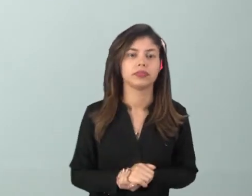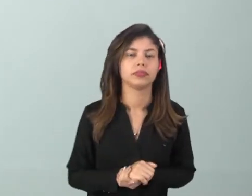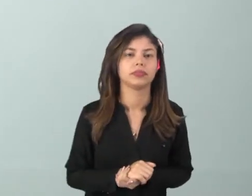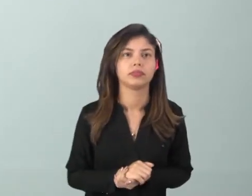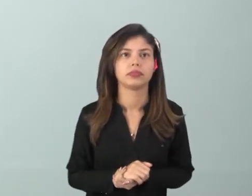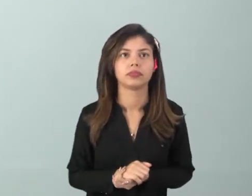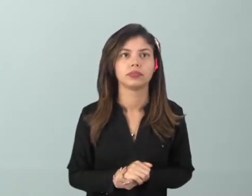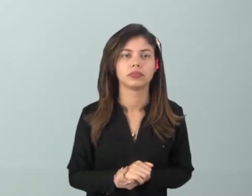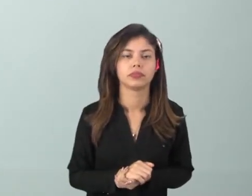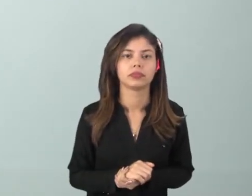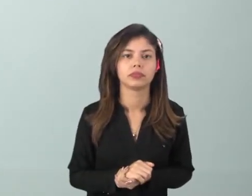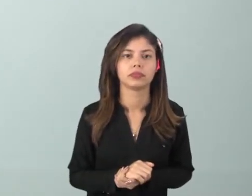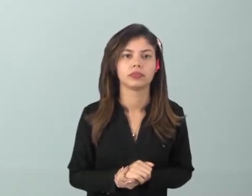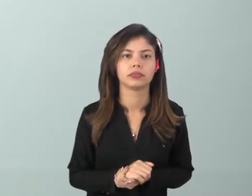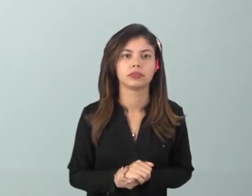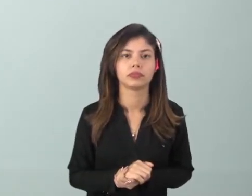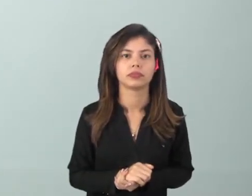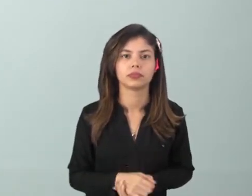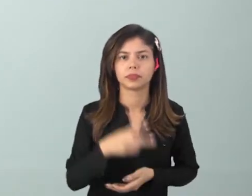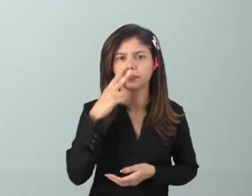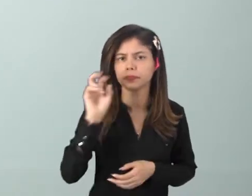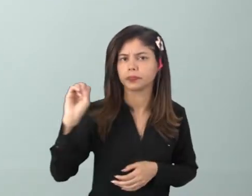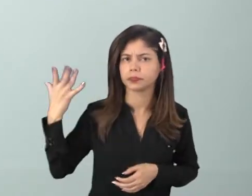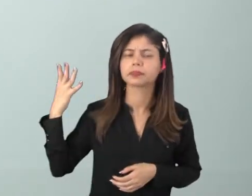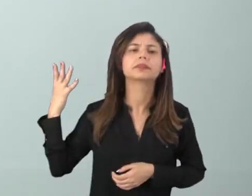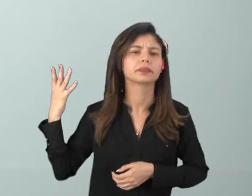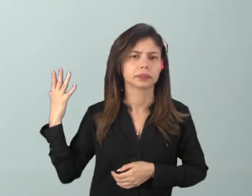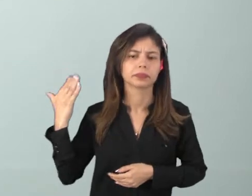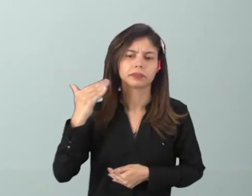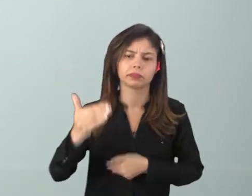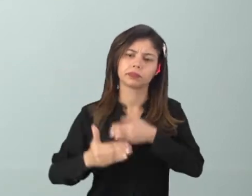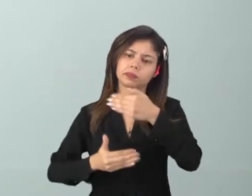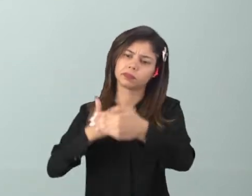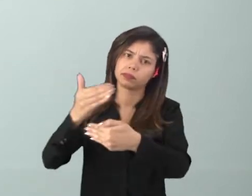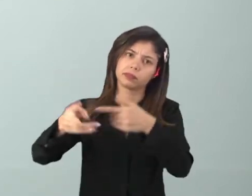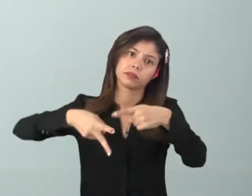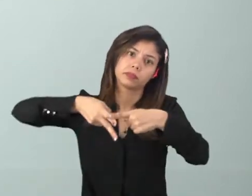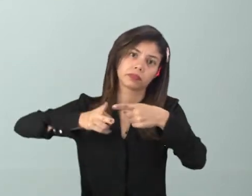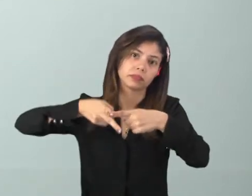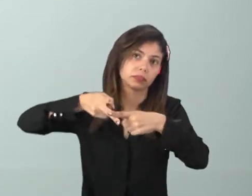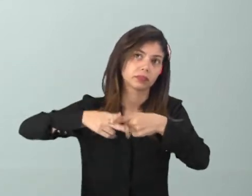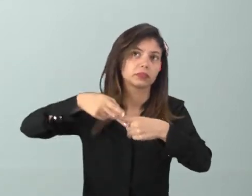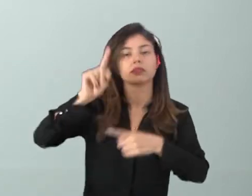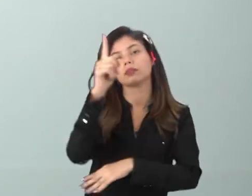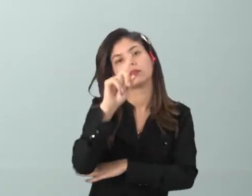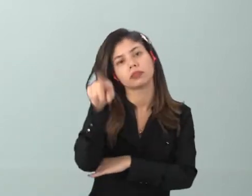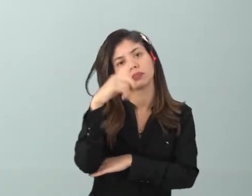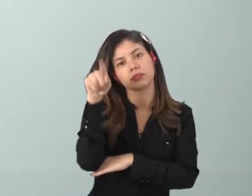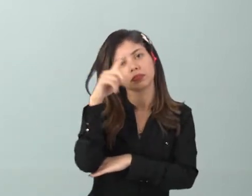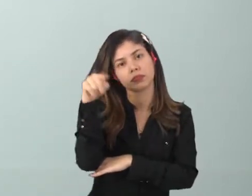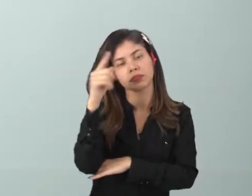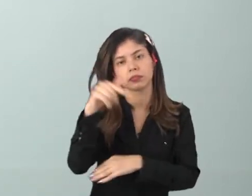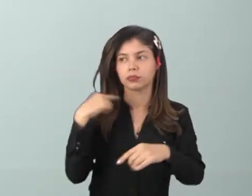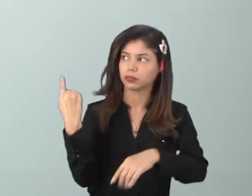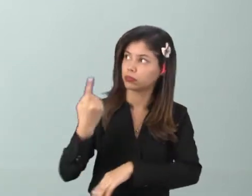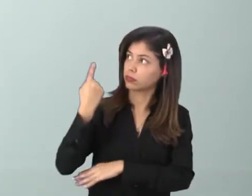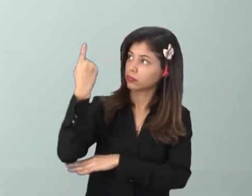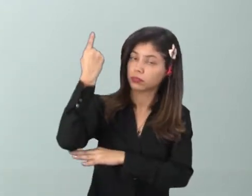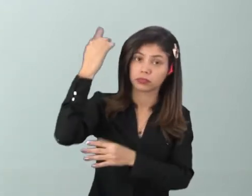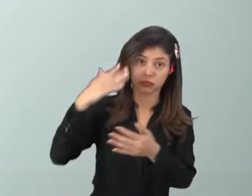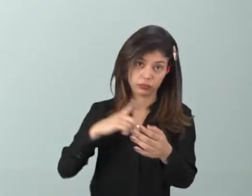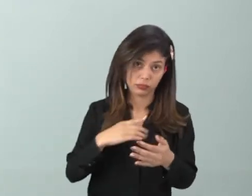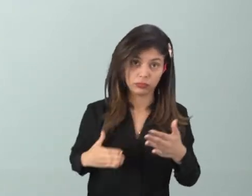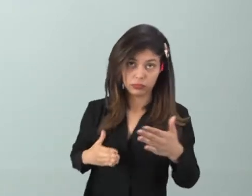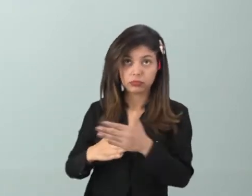tá? O que acontece é que durante a instalação dessas torres, porque são torres muito altas, existe um